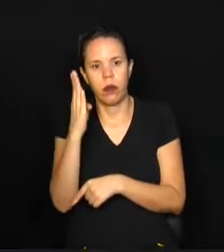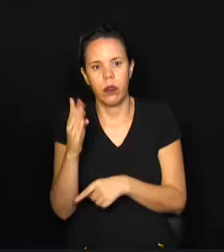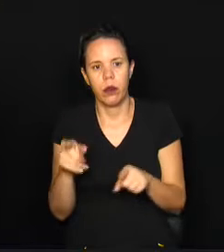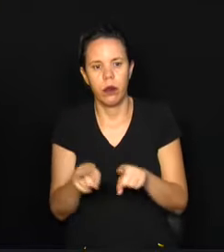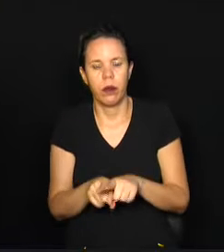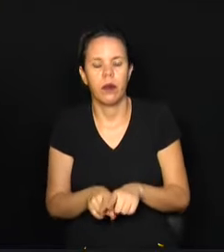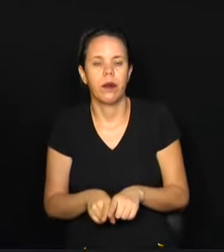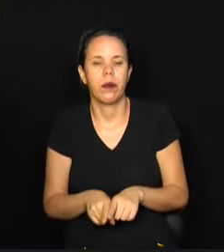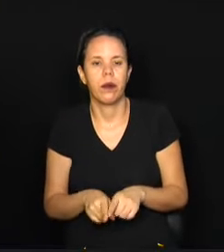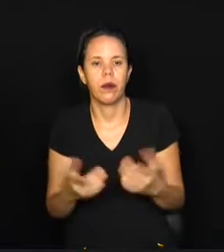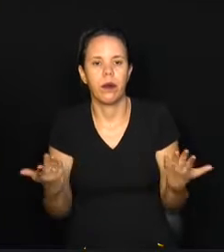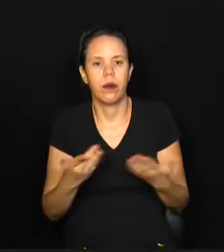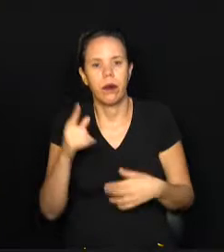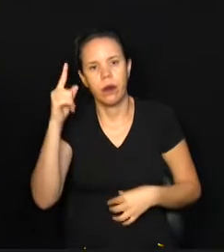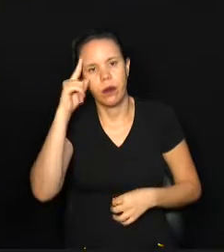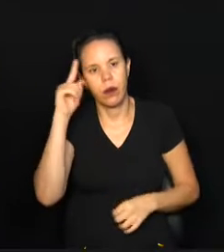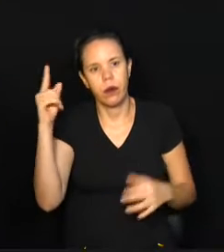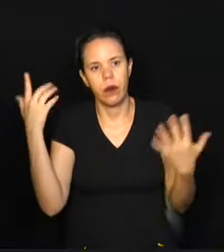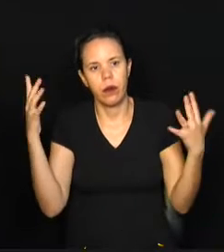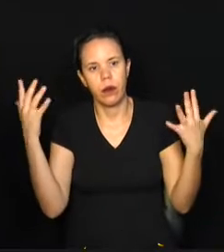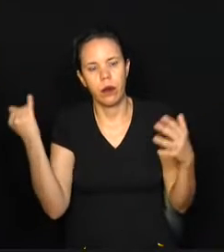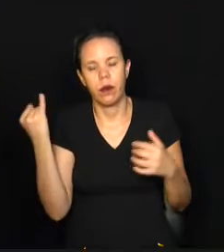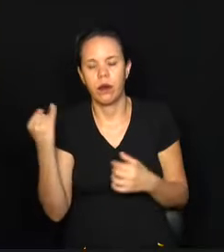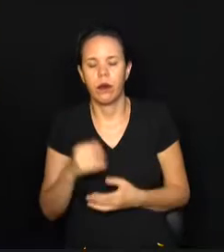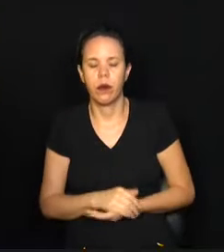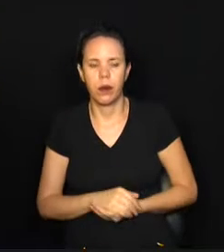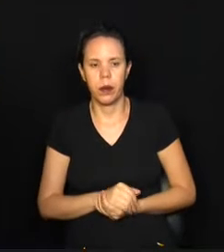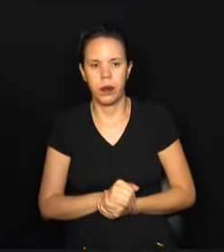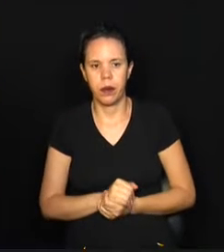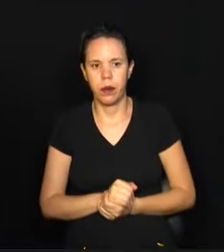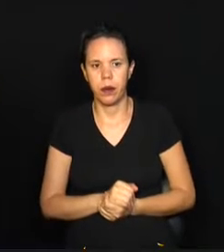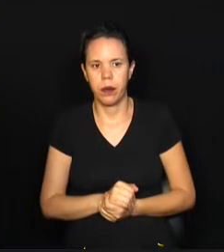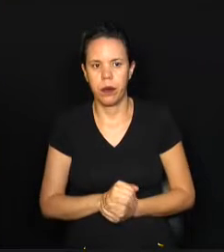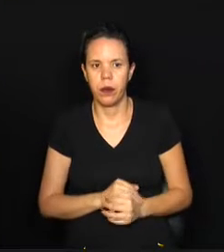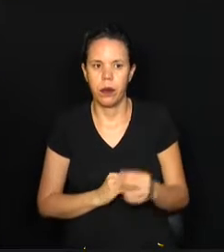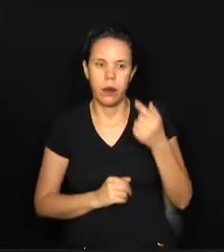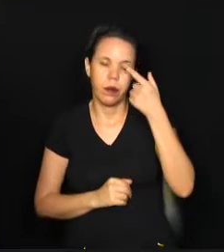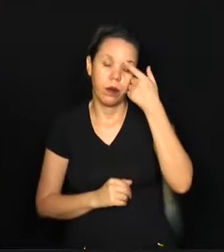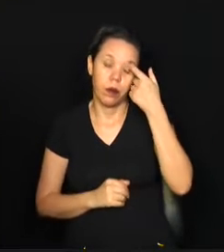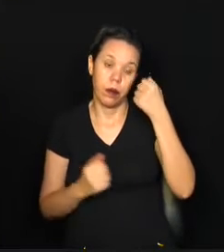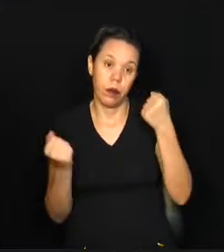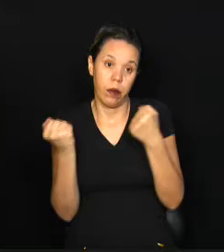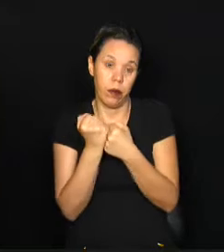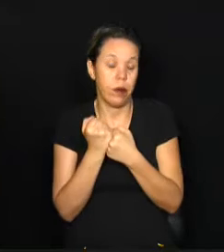E nessa data tão significativa, né? E com apoio